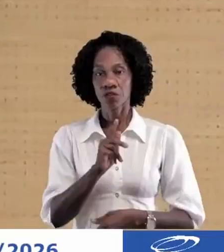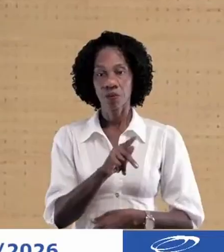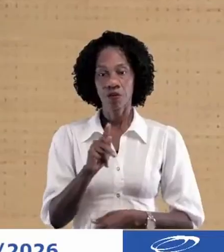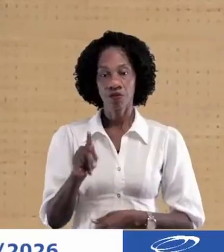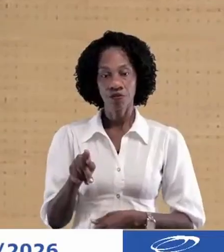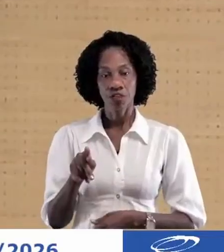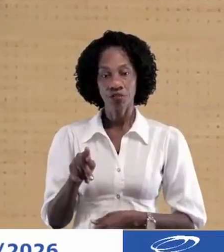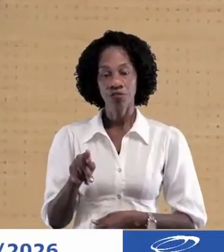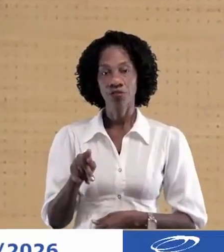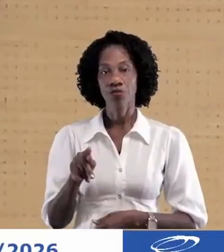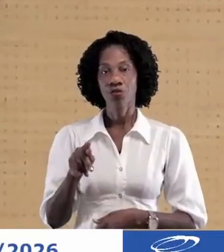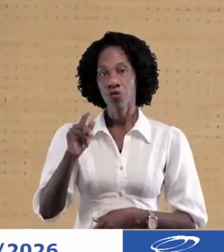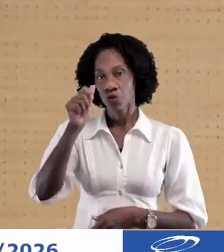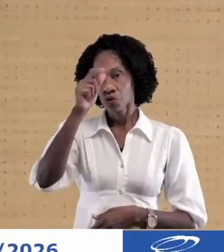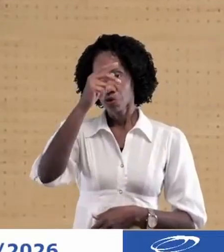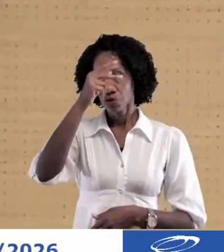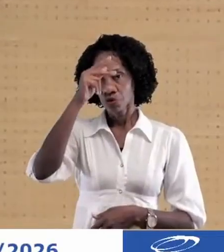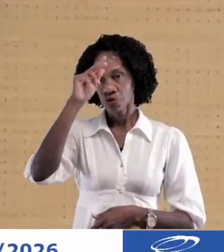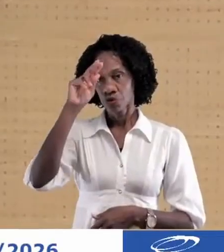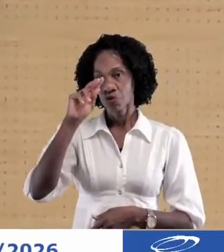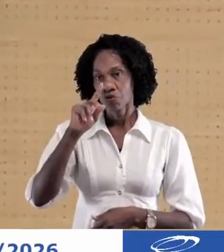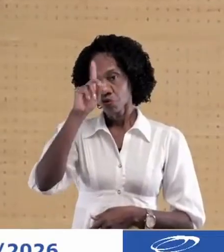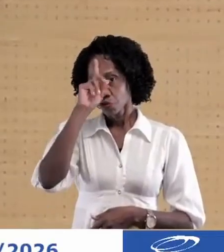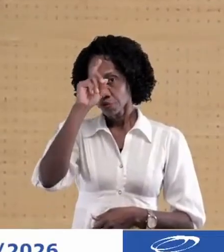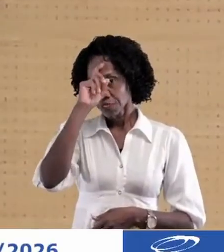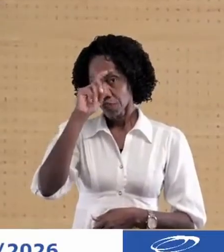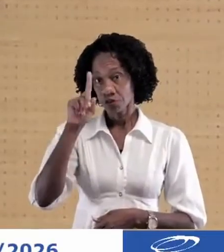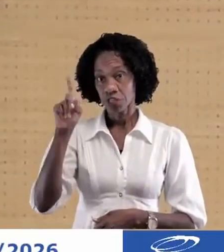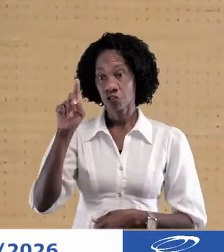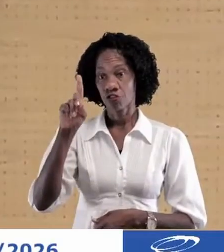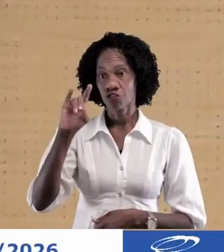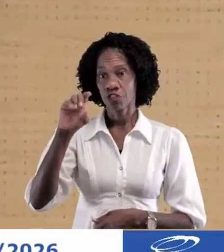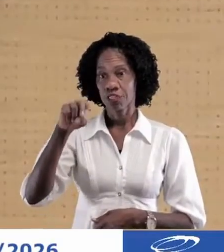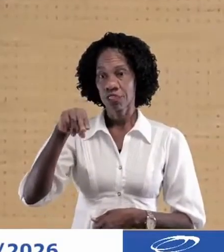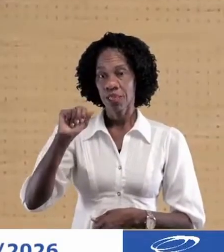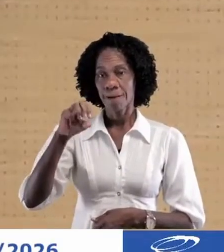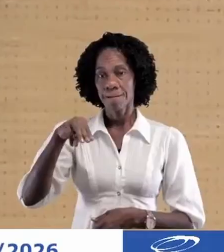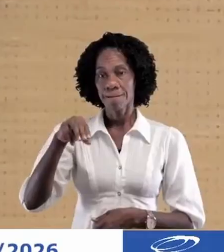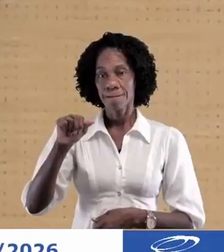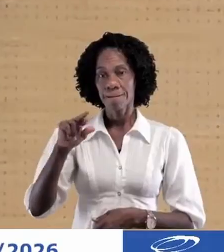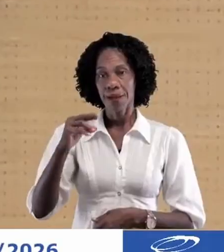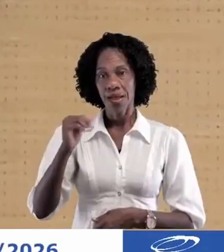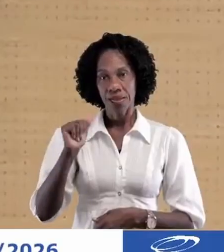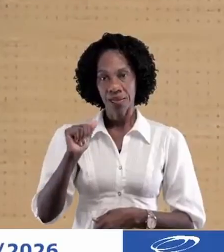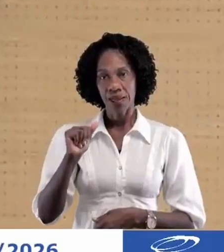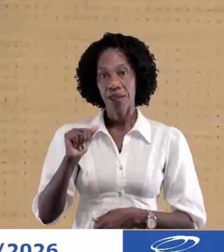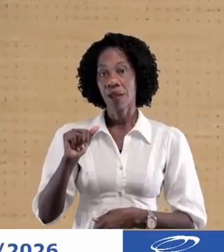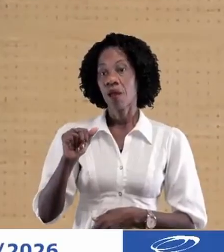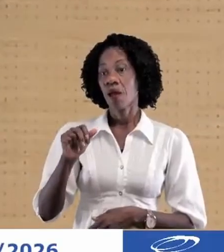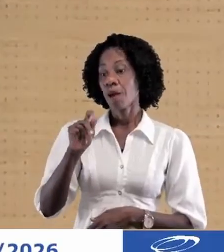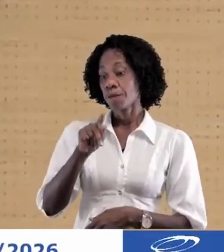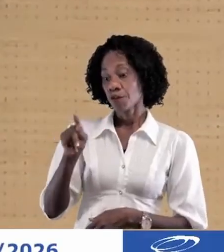do Hospital Universitário de Aarhus, na Dinamarca. O professor Bye é médico ortopedista, fundador da